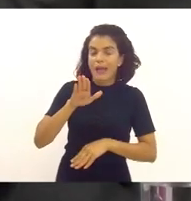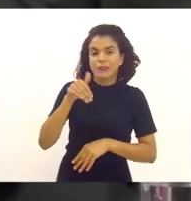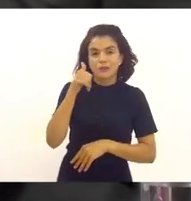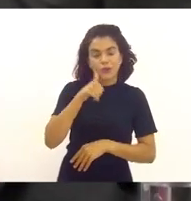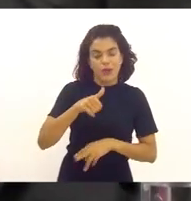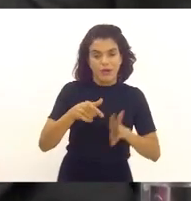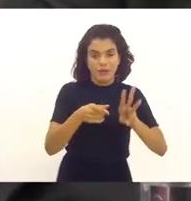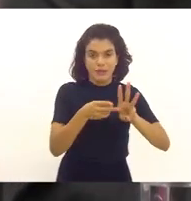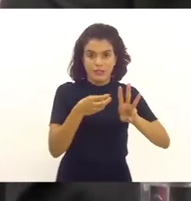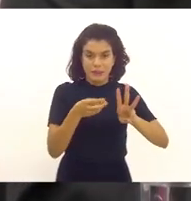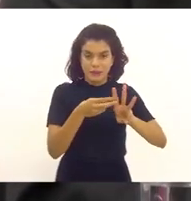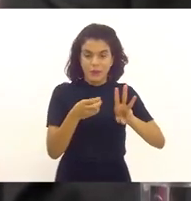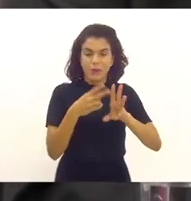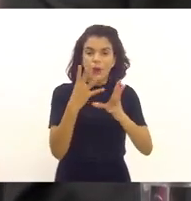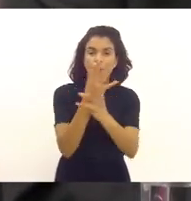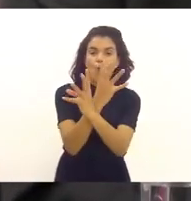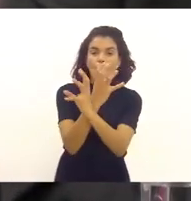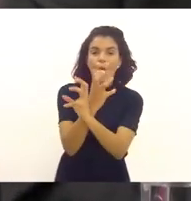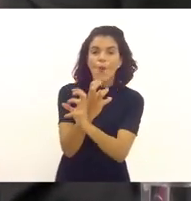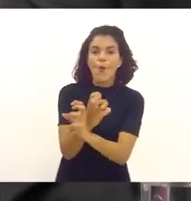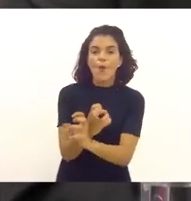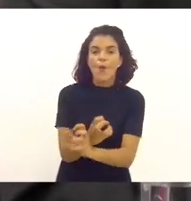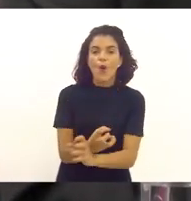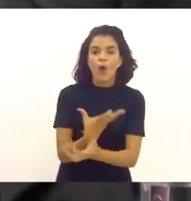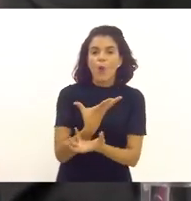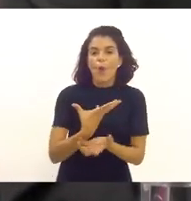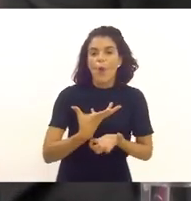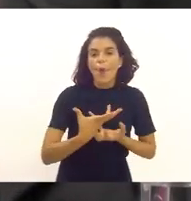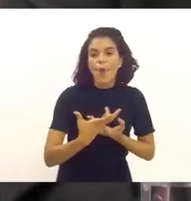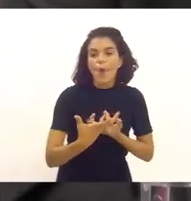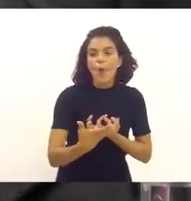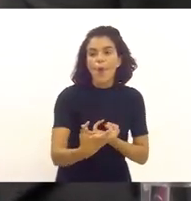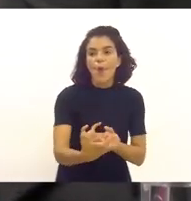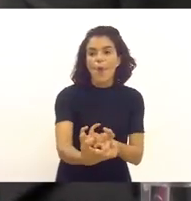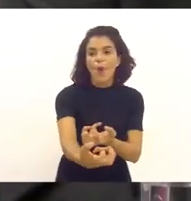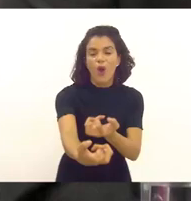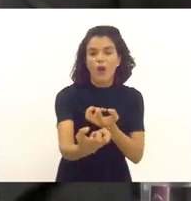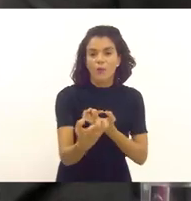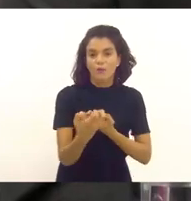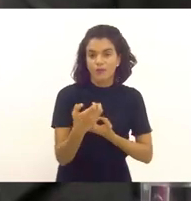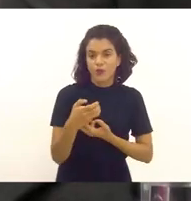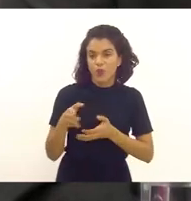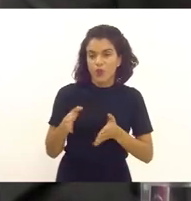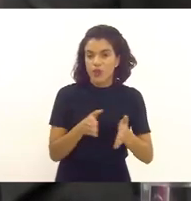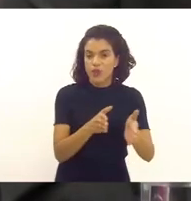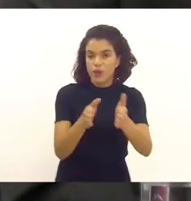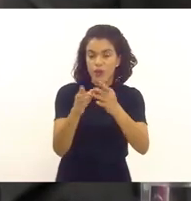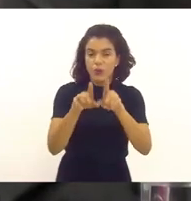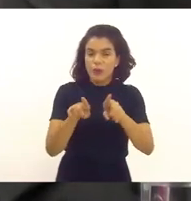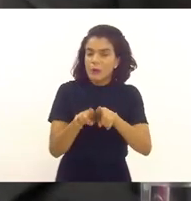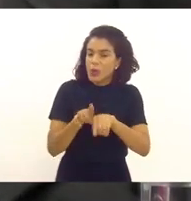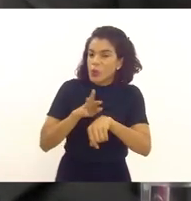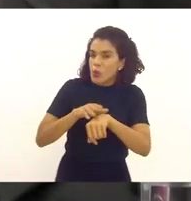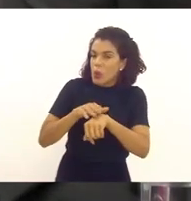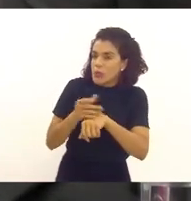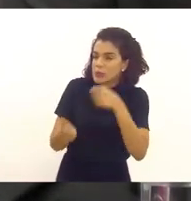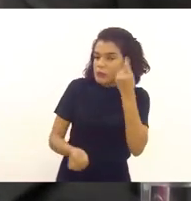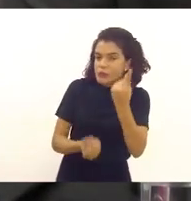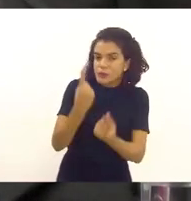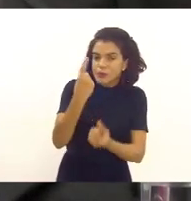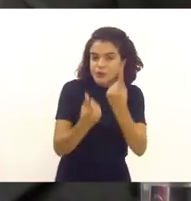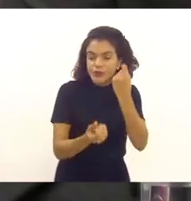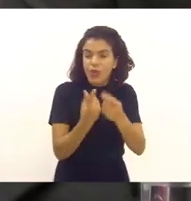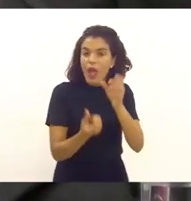indígenas pela seca dos rios elas perdem alimentos e elas é uma doença assim comuns aparecendo elas estão perdendo